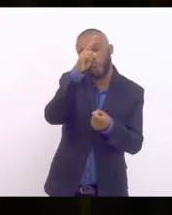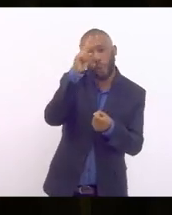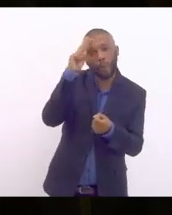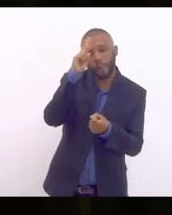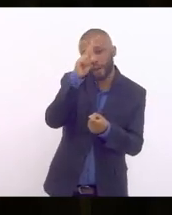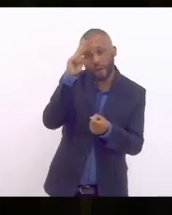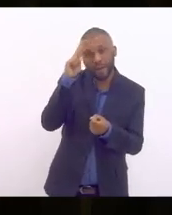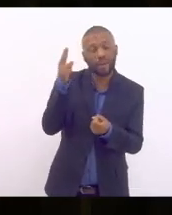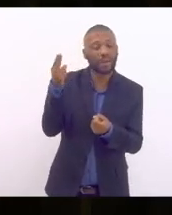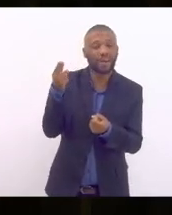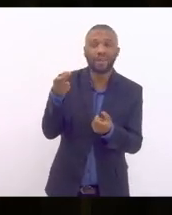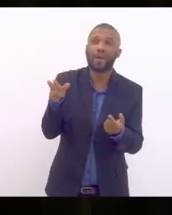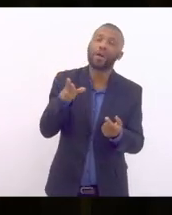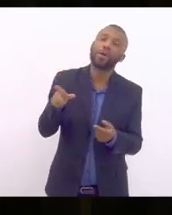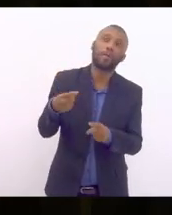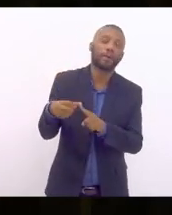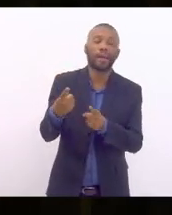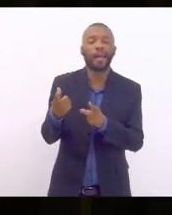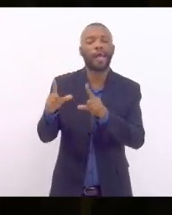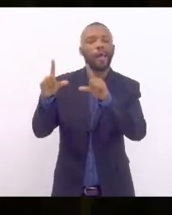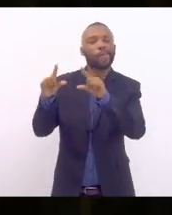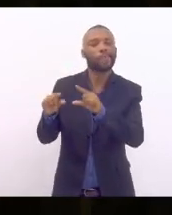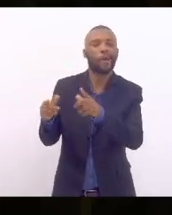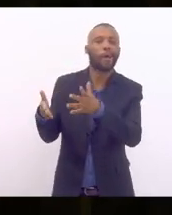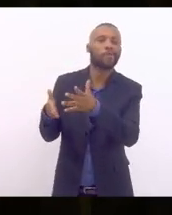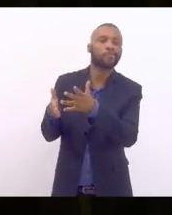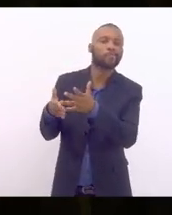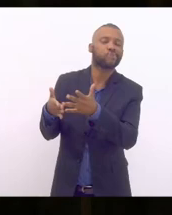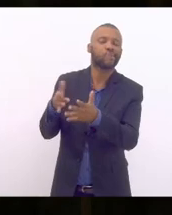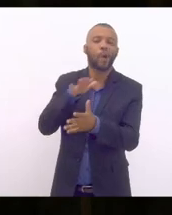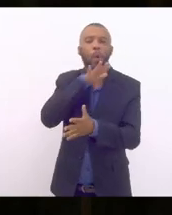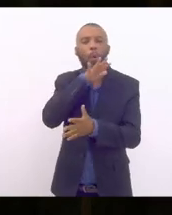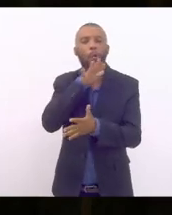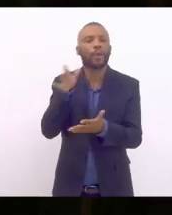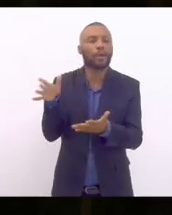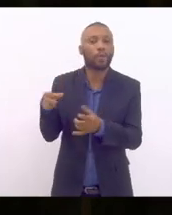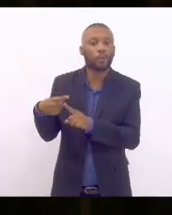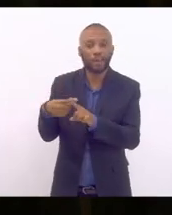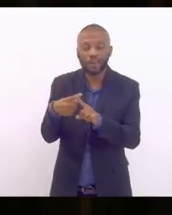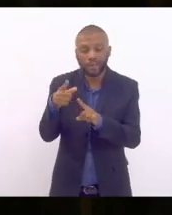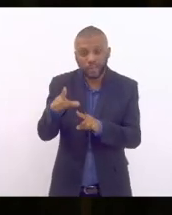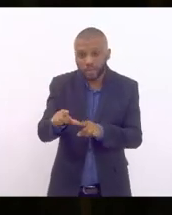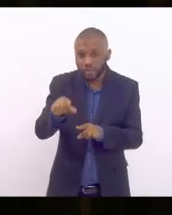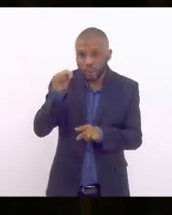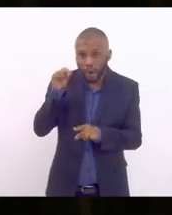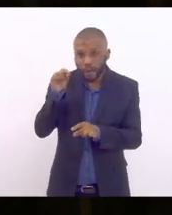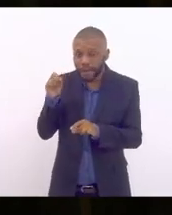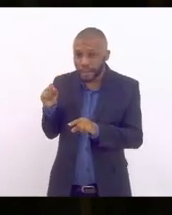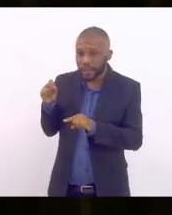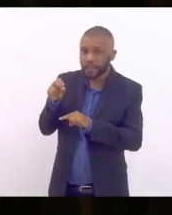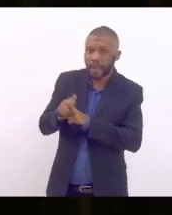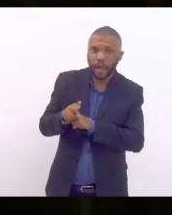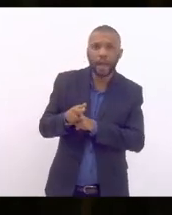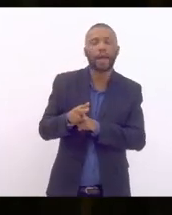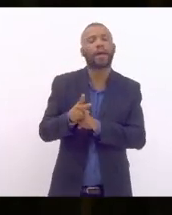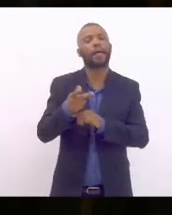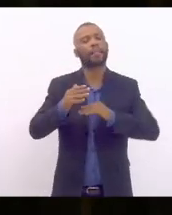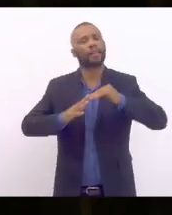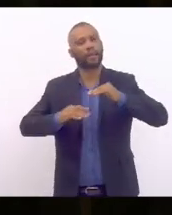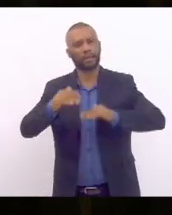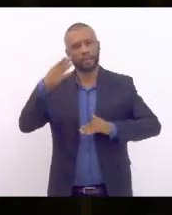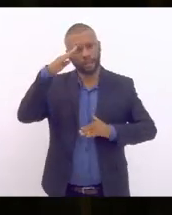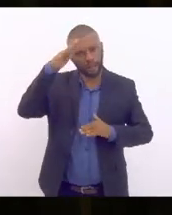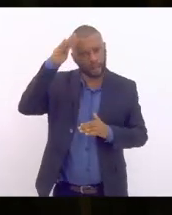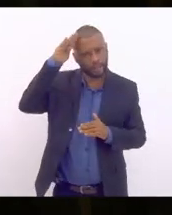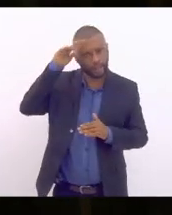porque dirigir Uber é menor é indecente mas a gente escolhe entrar na carreira